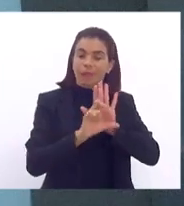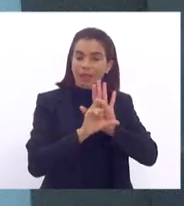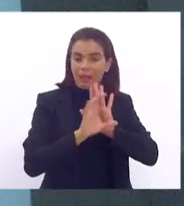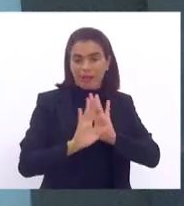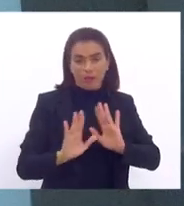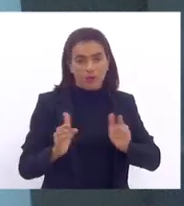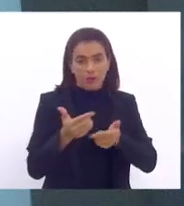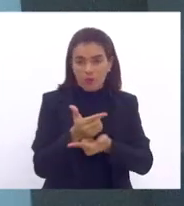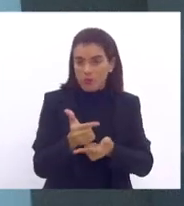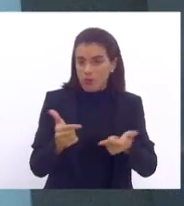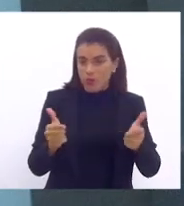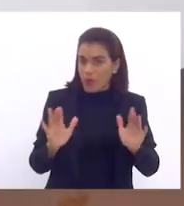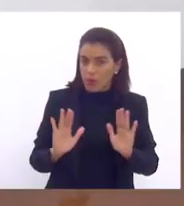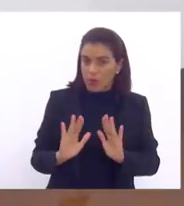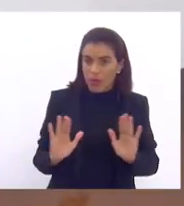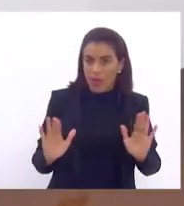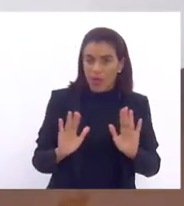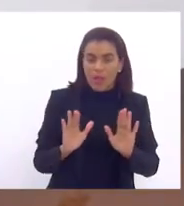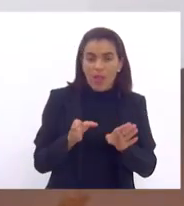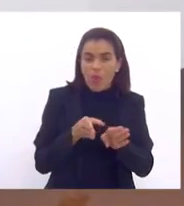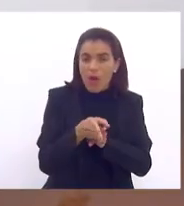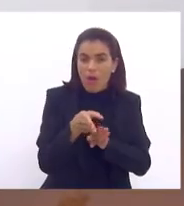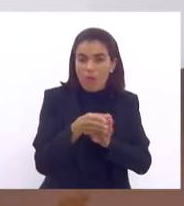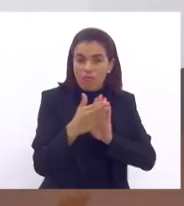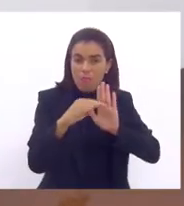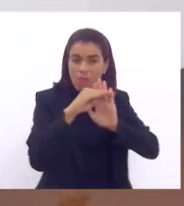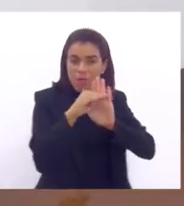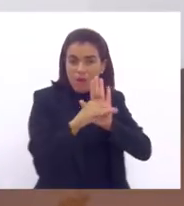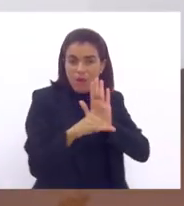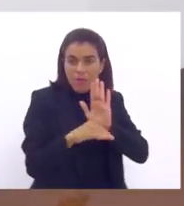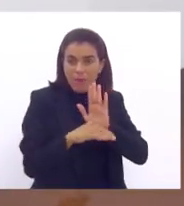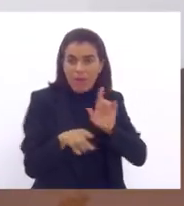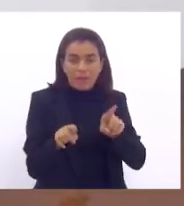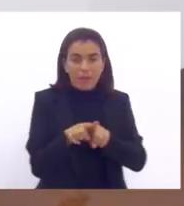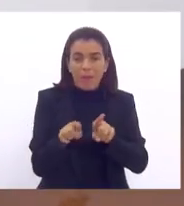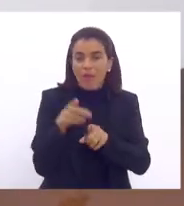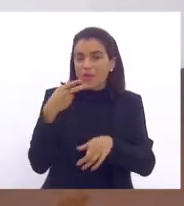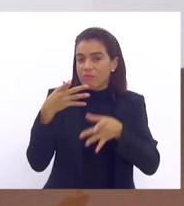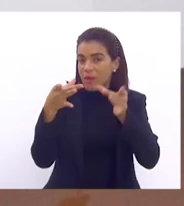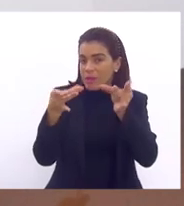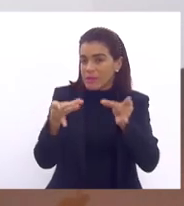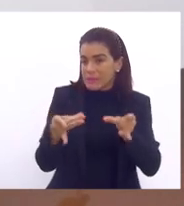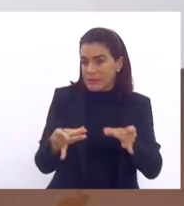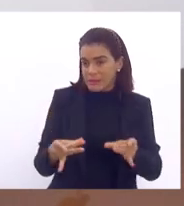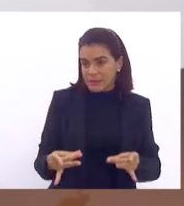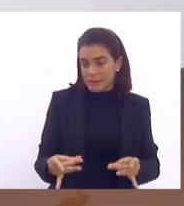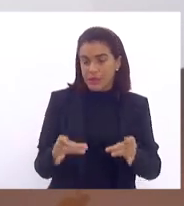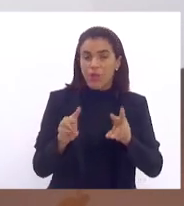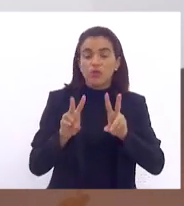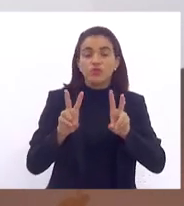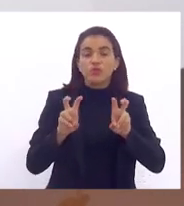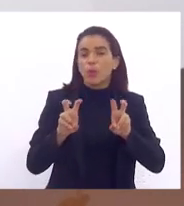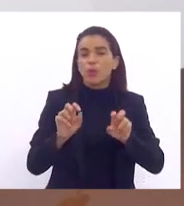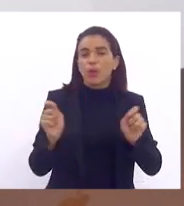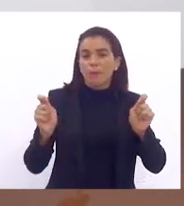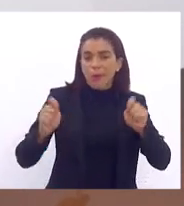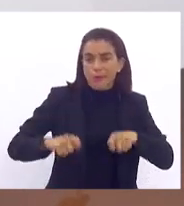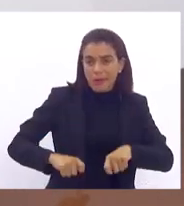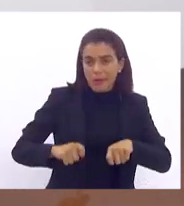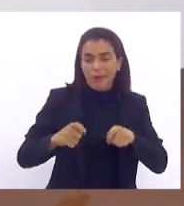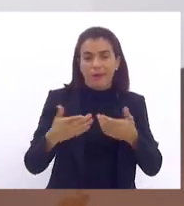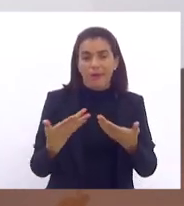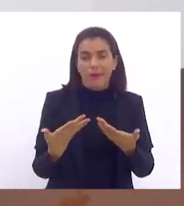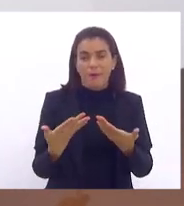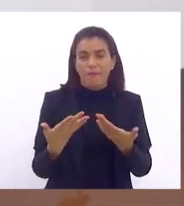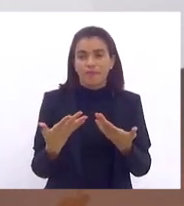nenhuma previsão eh normativa que fundamente isso nem avançou para mais detalhes eh sobre o que poderia né Quais eram